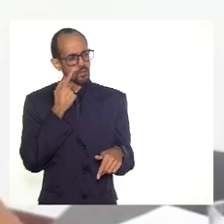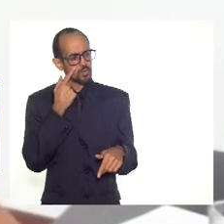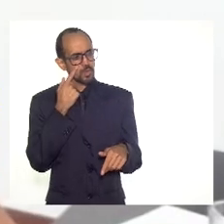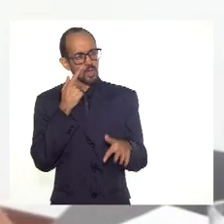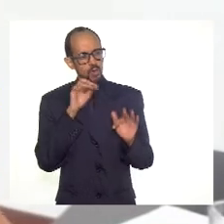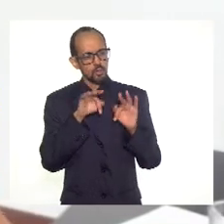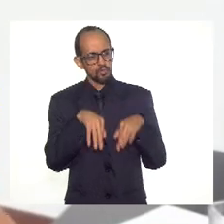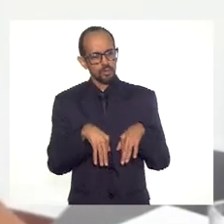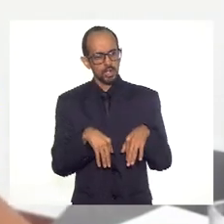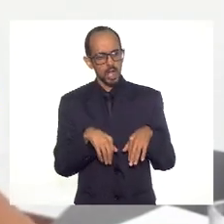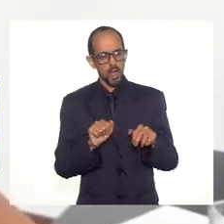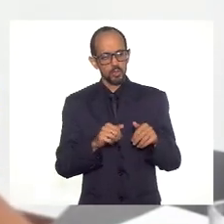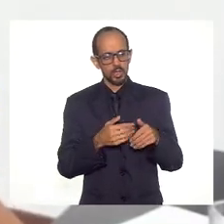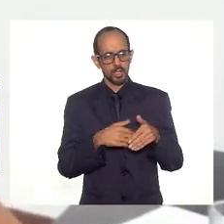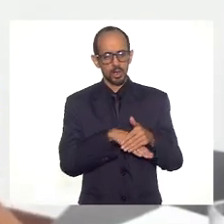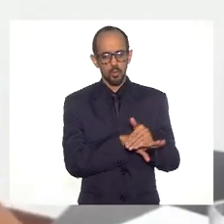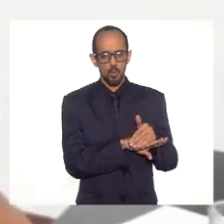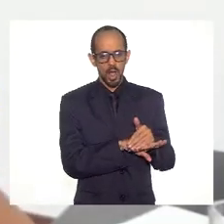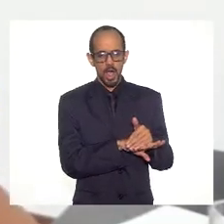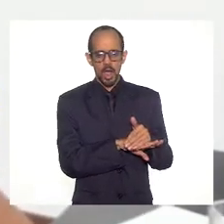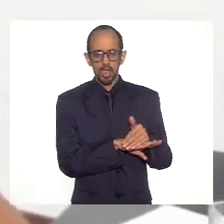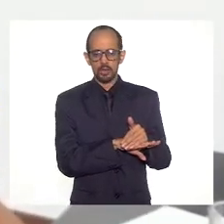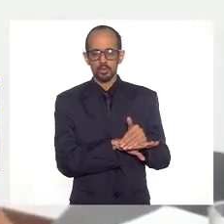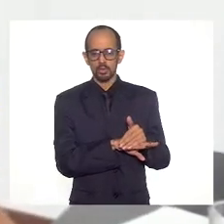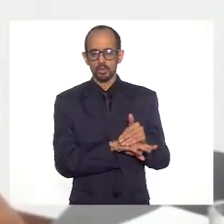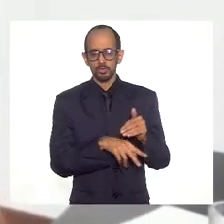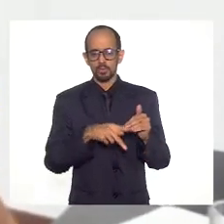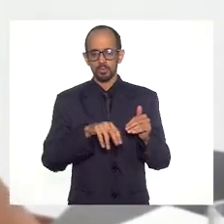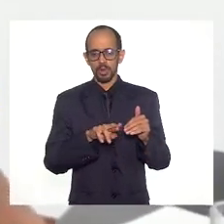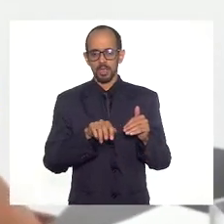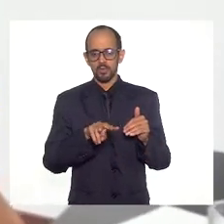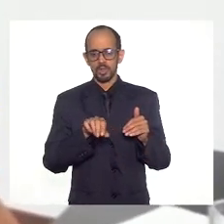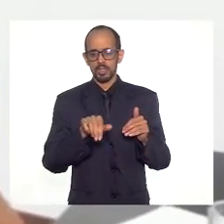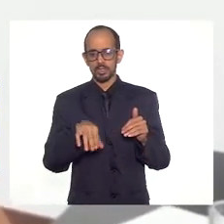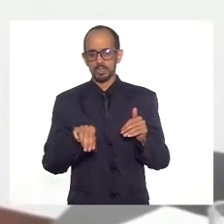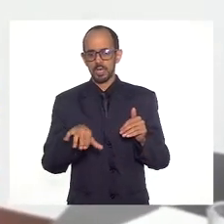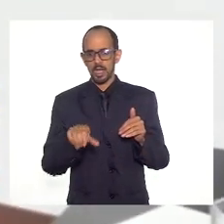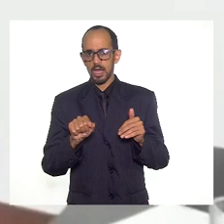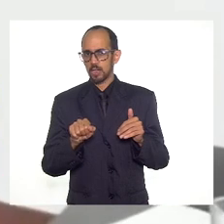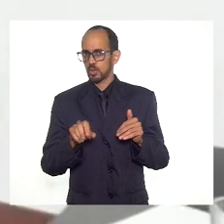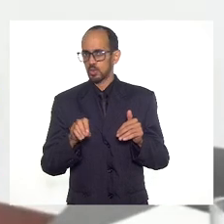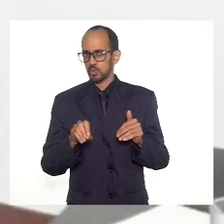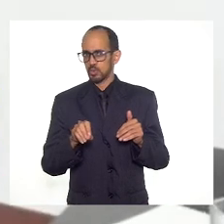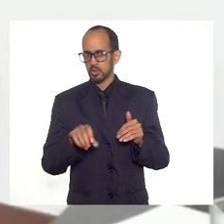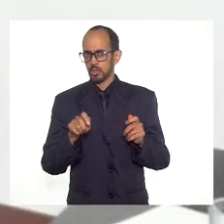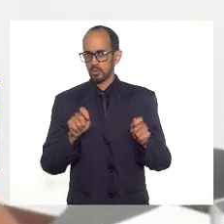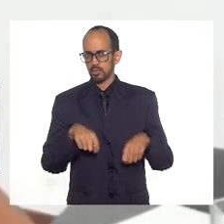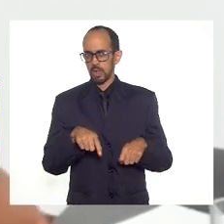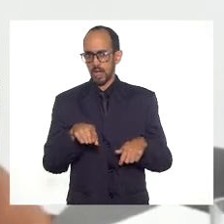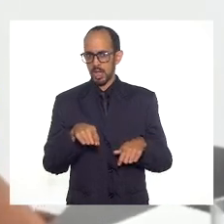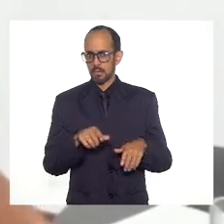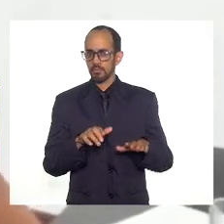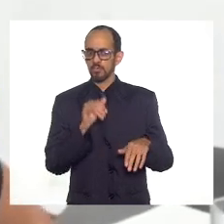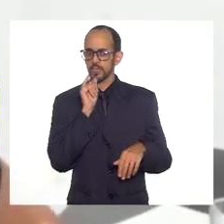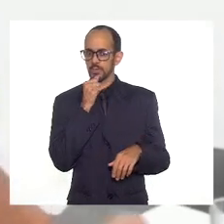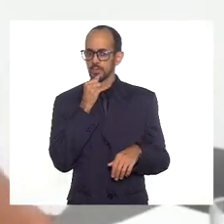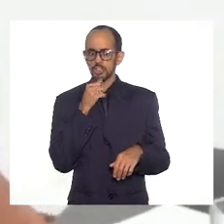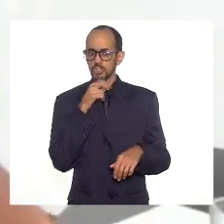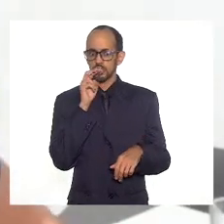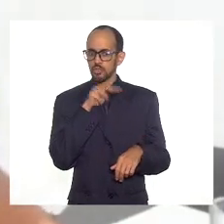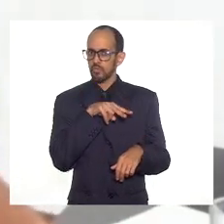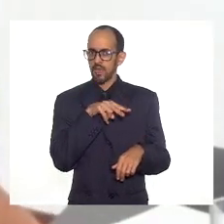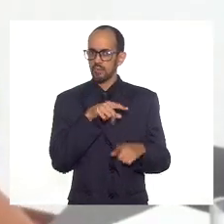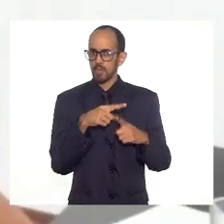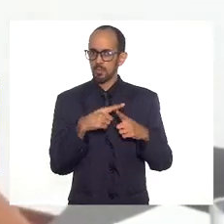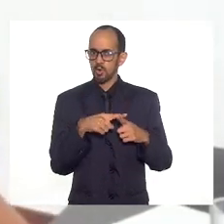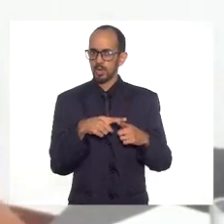fundo previdenciário que é insustentável. Infelizmente, a gente não vai ver, porque os militares vão continuar, ainda